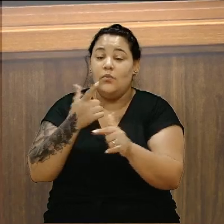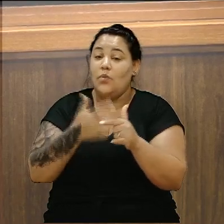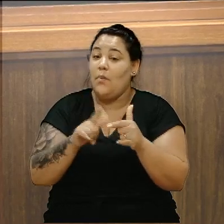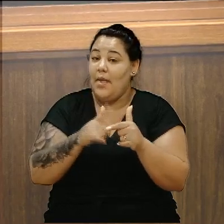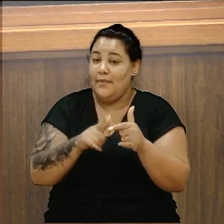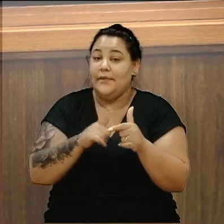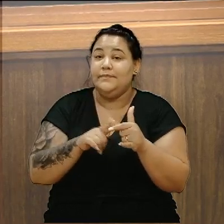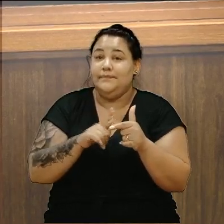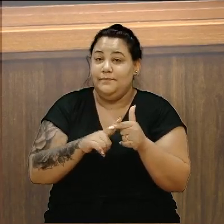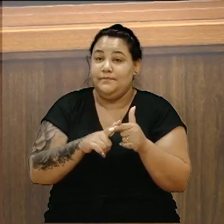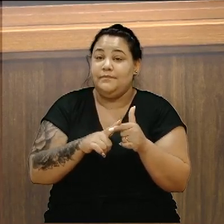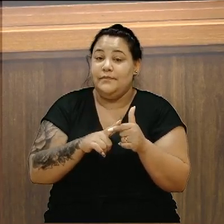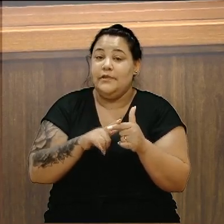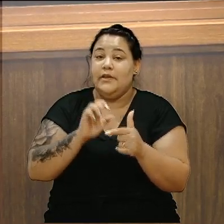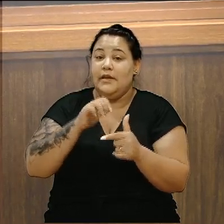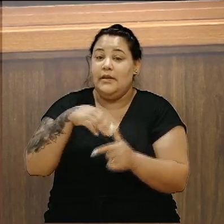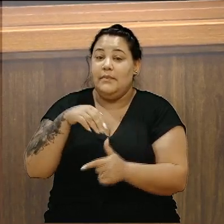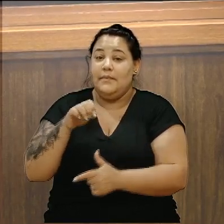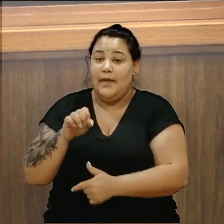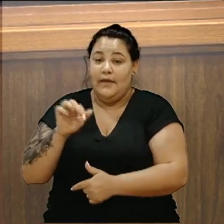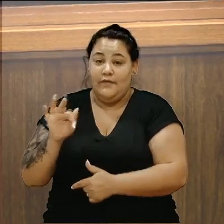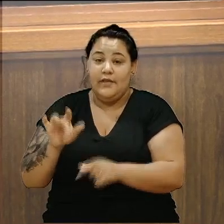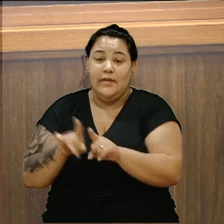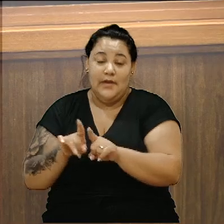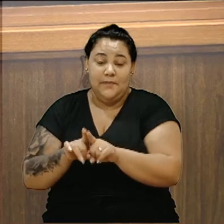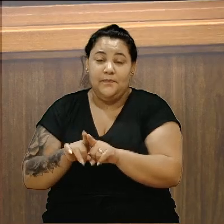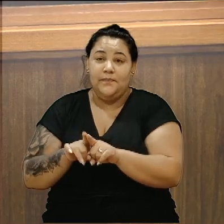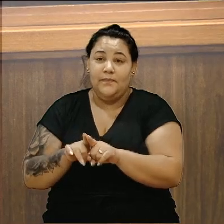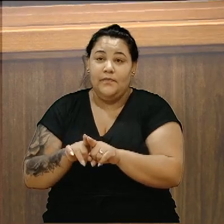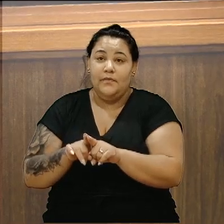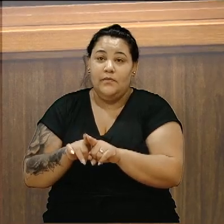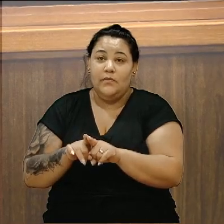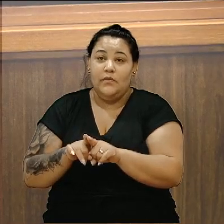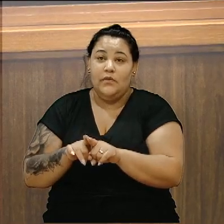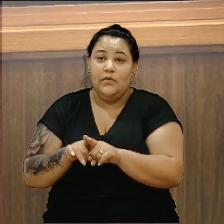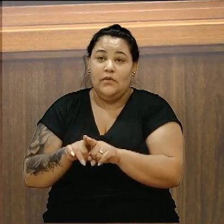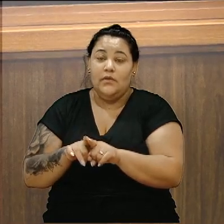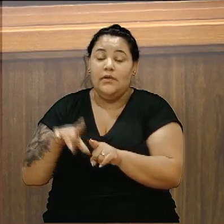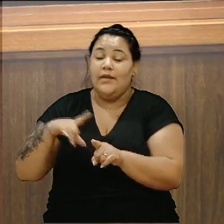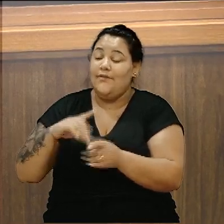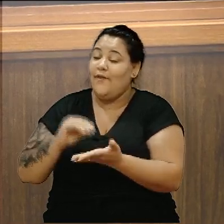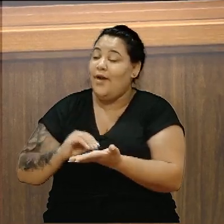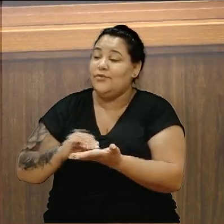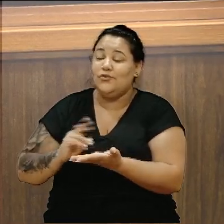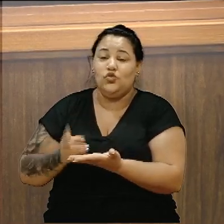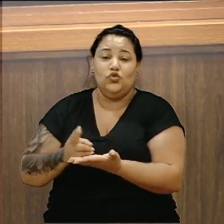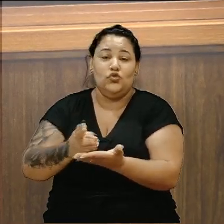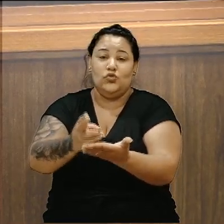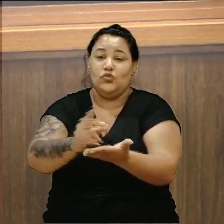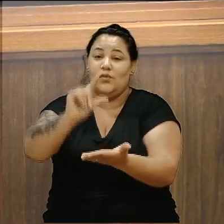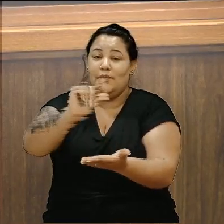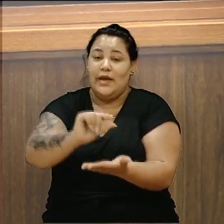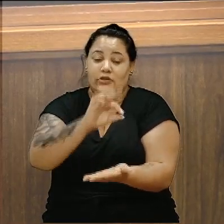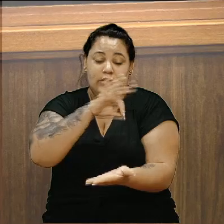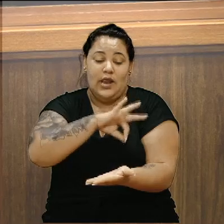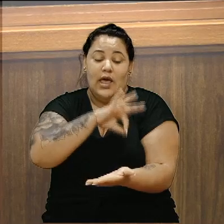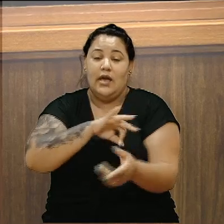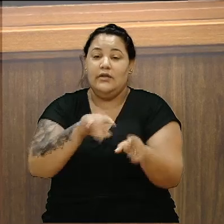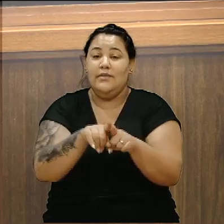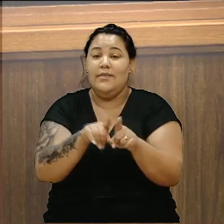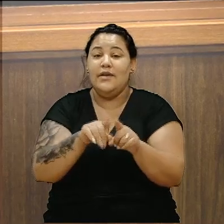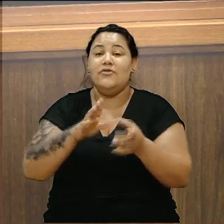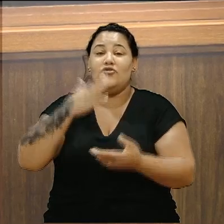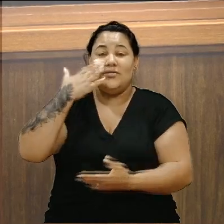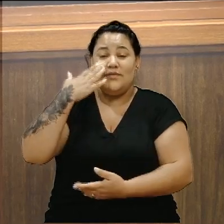que também tem o problema de a falta de continuidade, o baixo salário, as